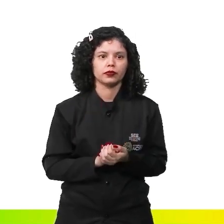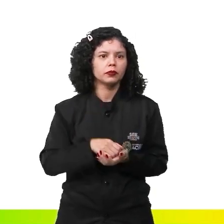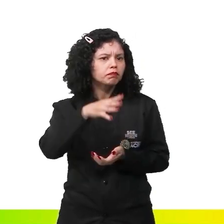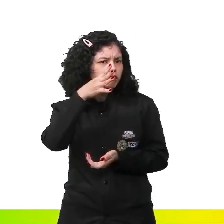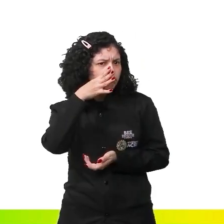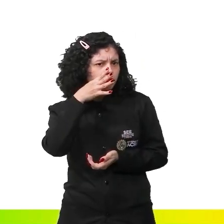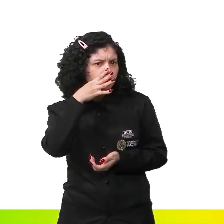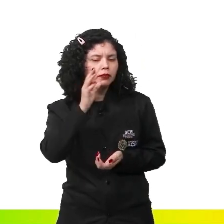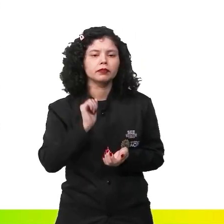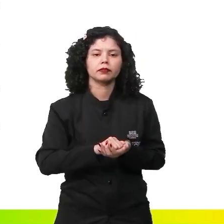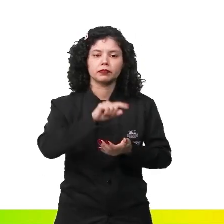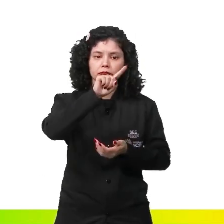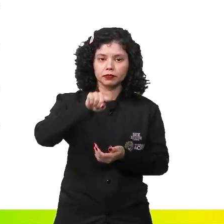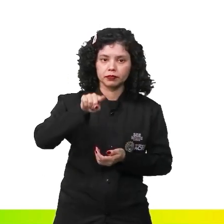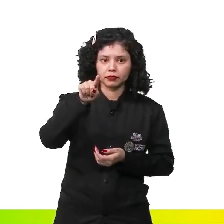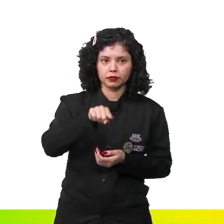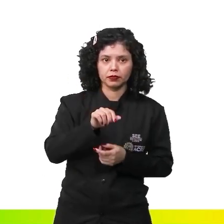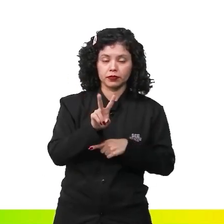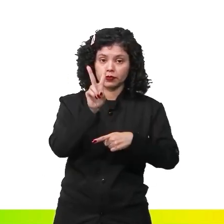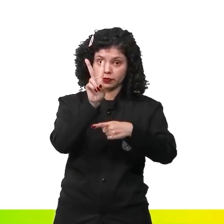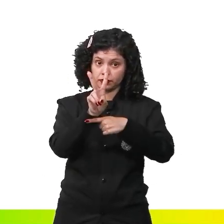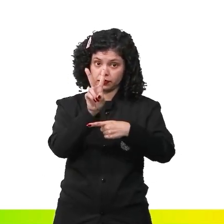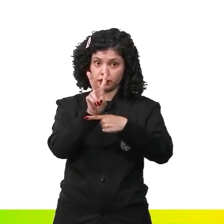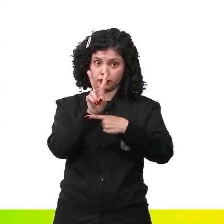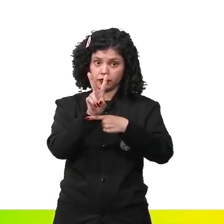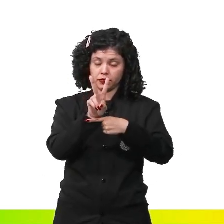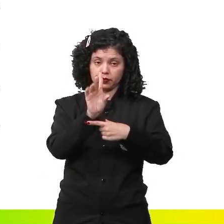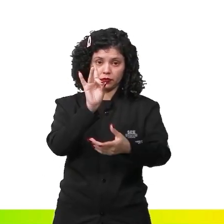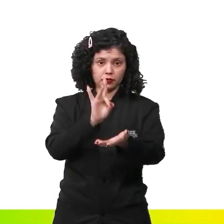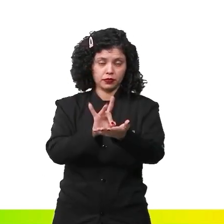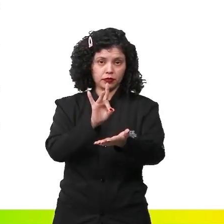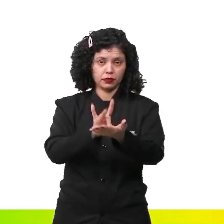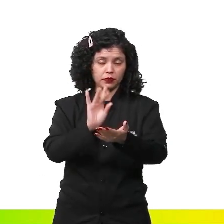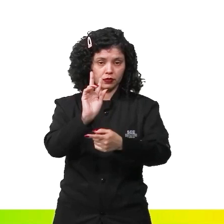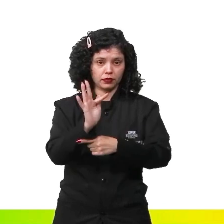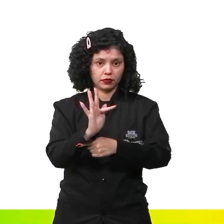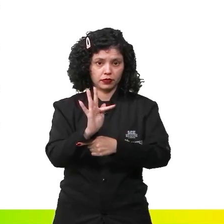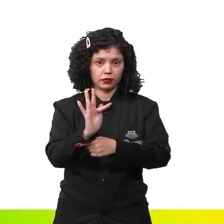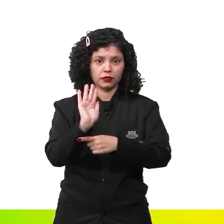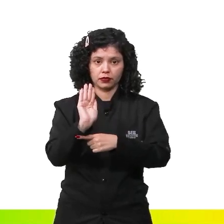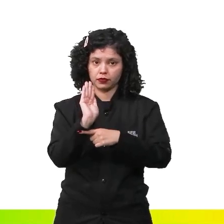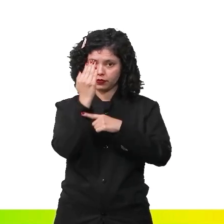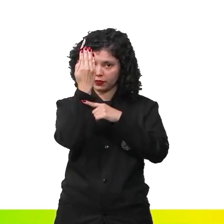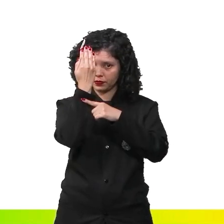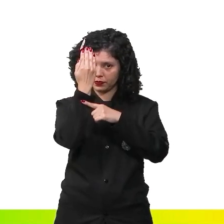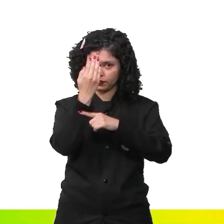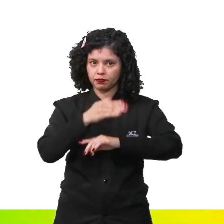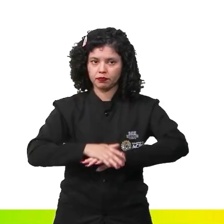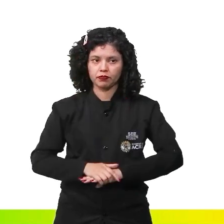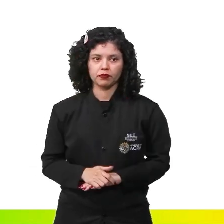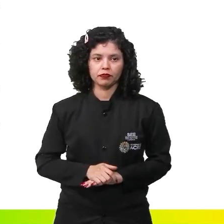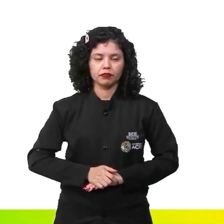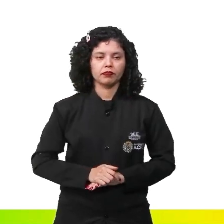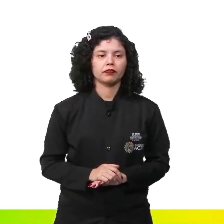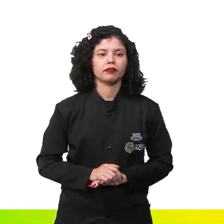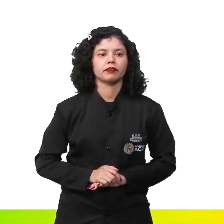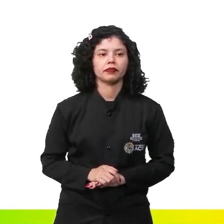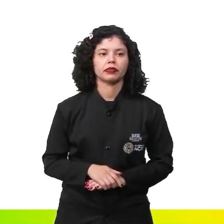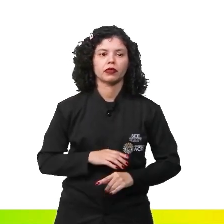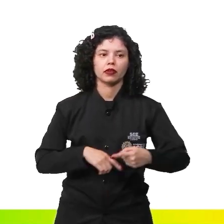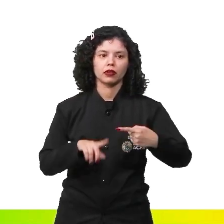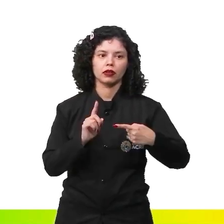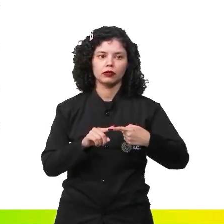as assertivas abaixo e marque V para verdadeiro ou F para falso. Vamos analisar a